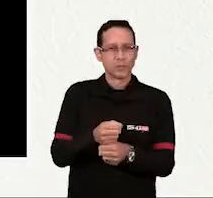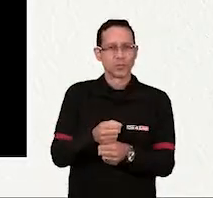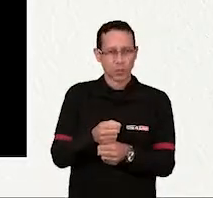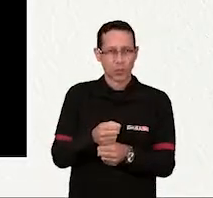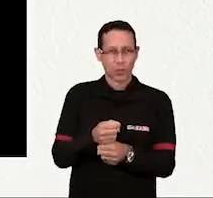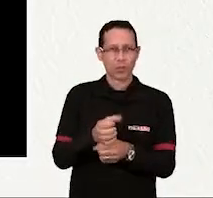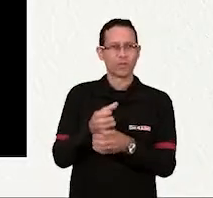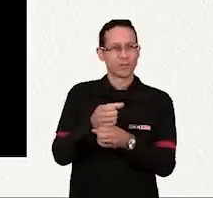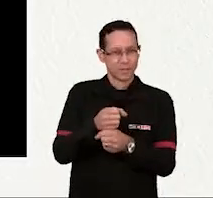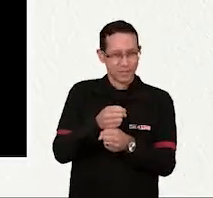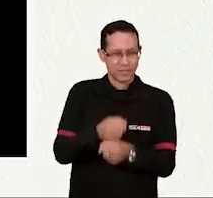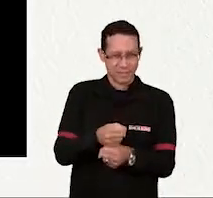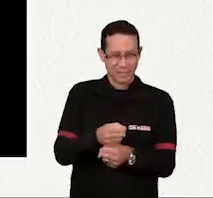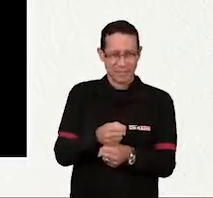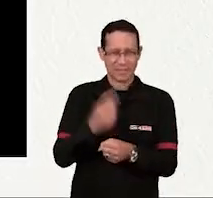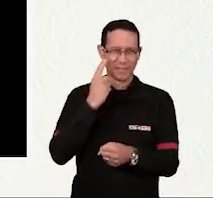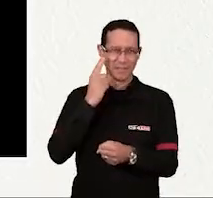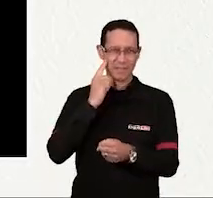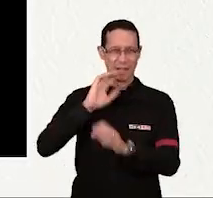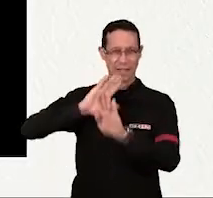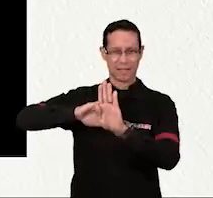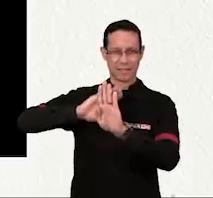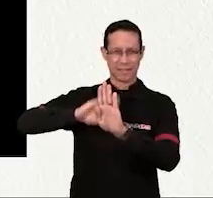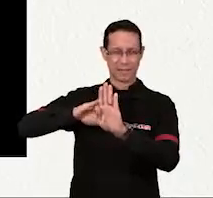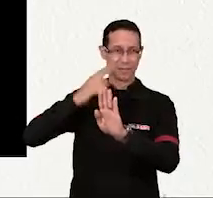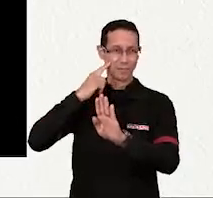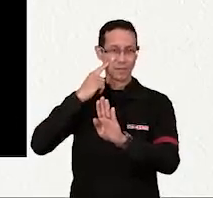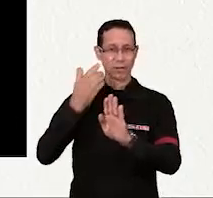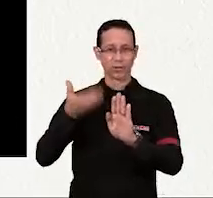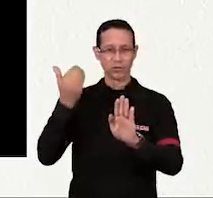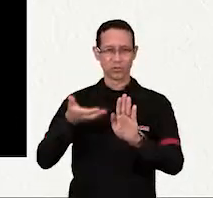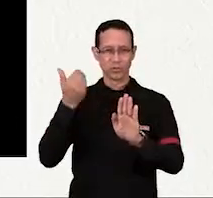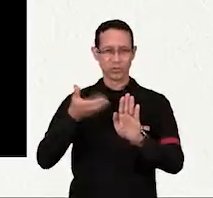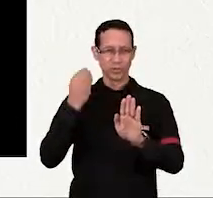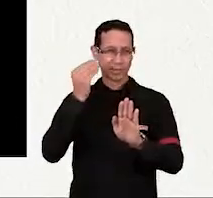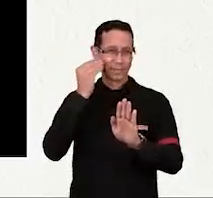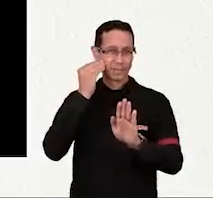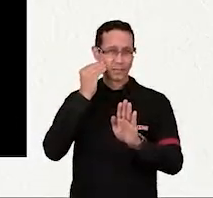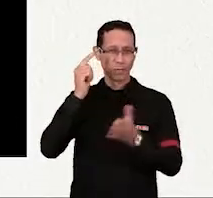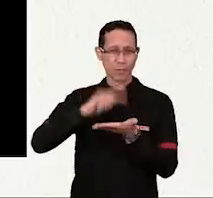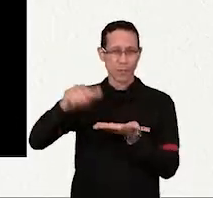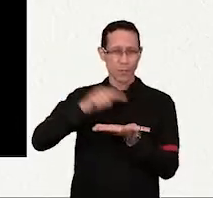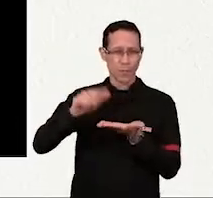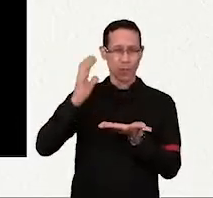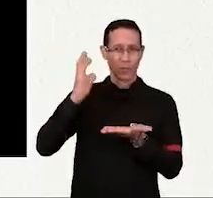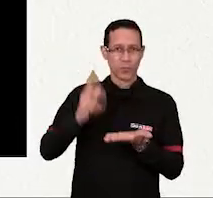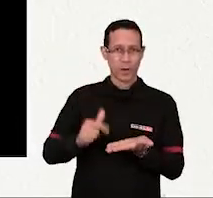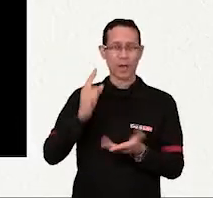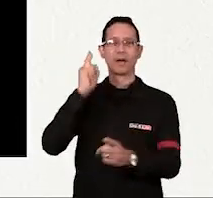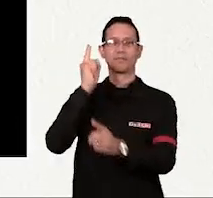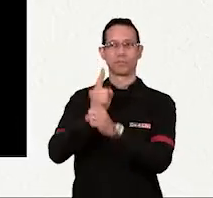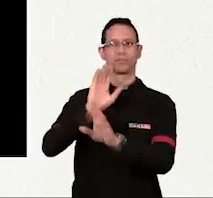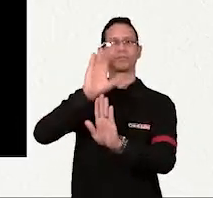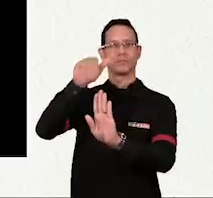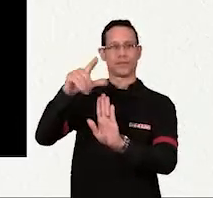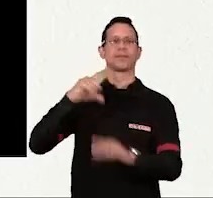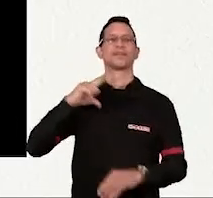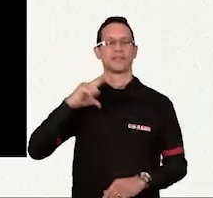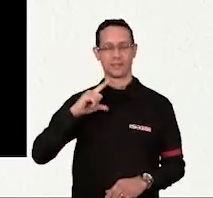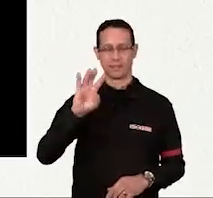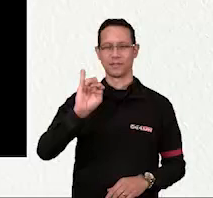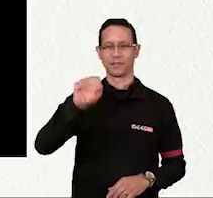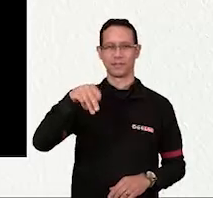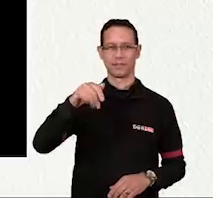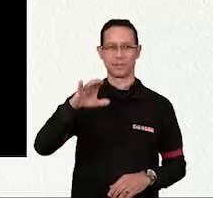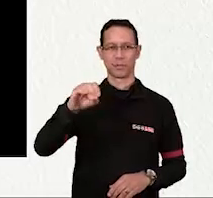e estenosou, e atrás, quando você vai lavar, você tira esse pus todo e o tímpano. E esse cão é bem interessante, porque